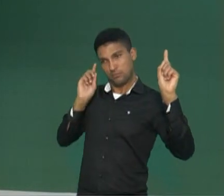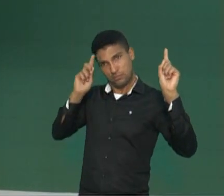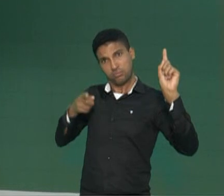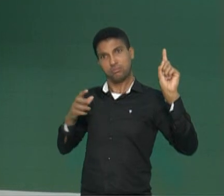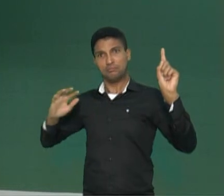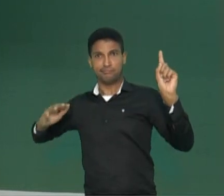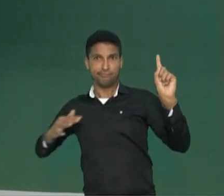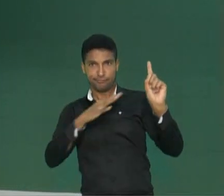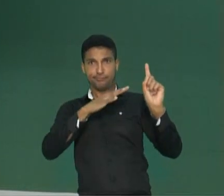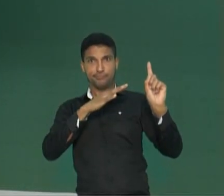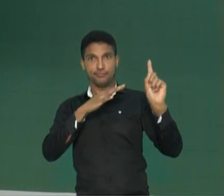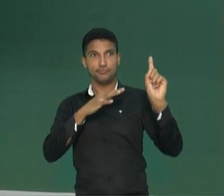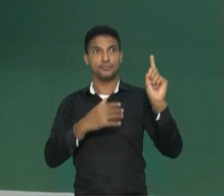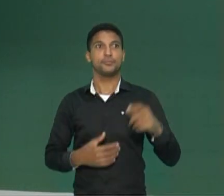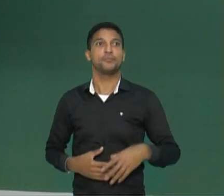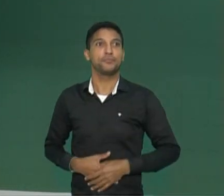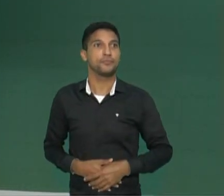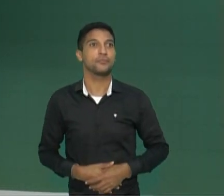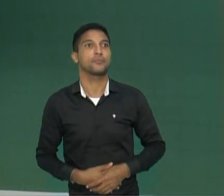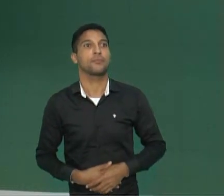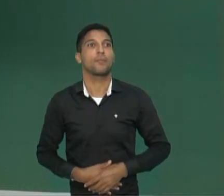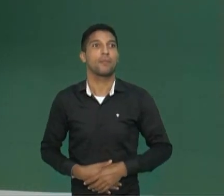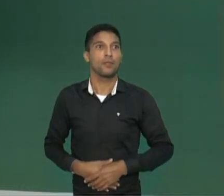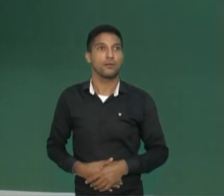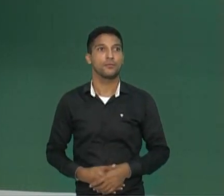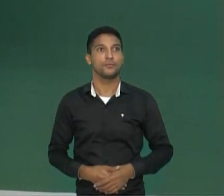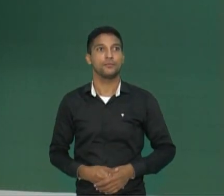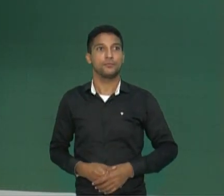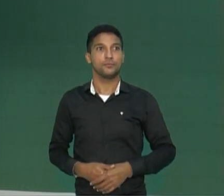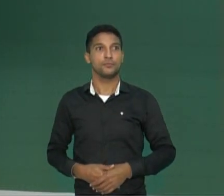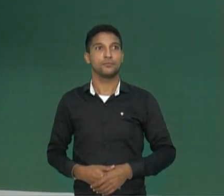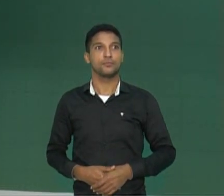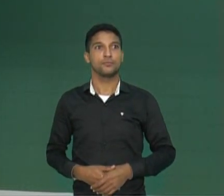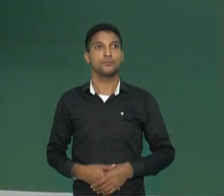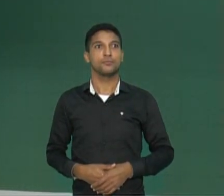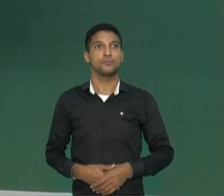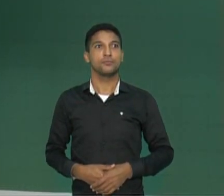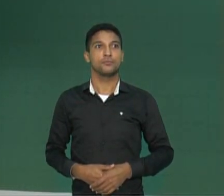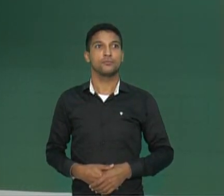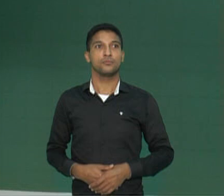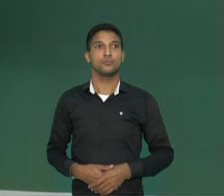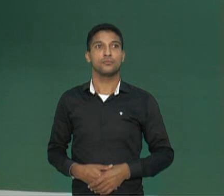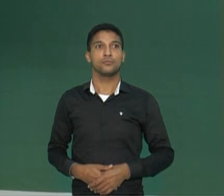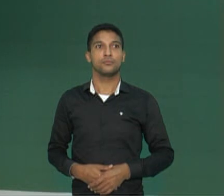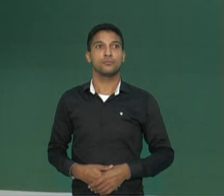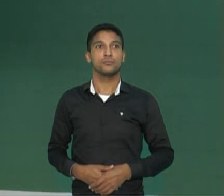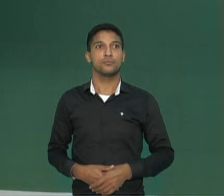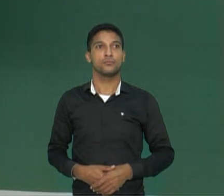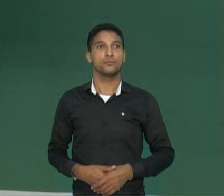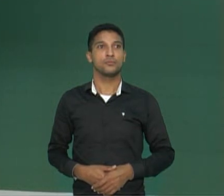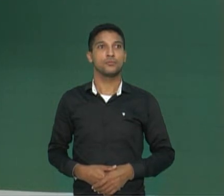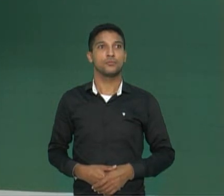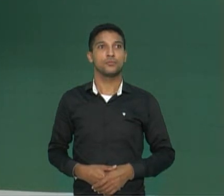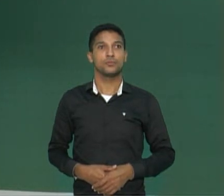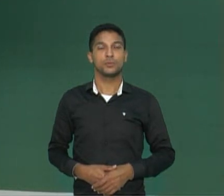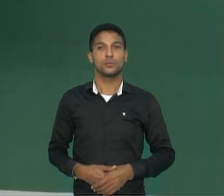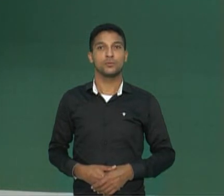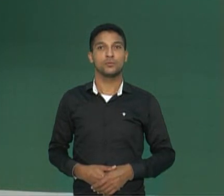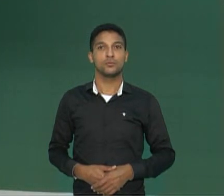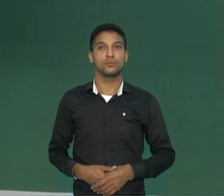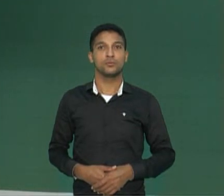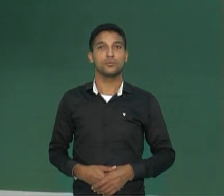Carlos Martel, que foi o pai de Carlos Magno. Daí, a partir de Carlos Magno, que surgiu o Império Carolíngio, de Carlos